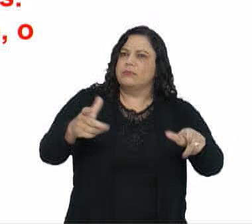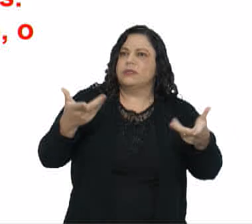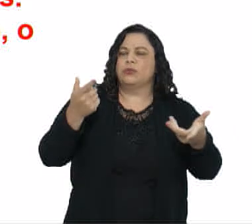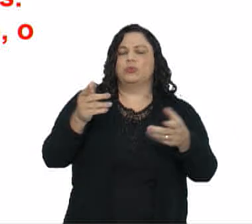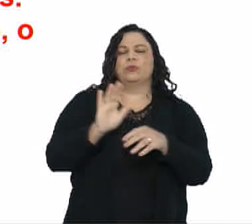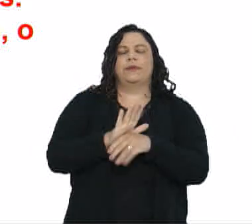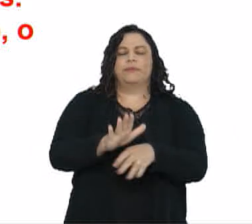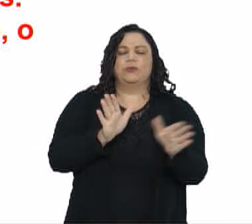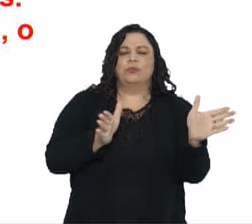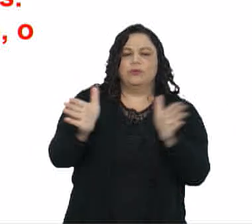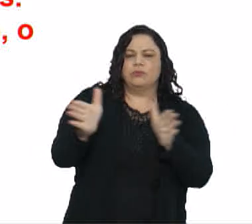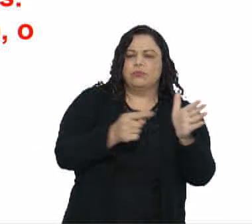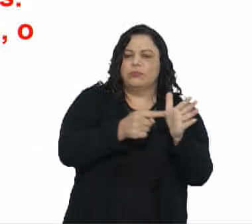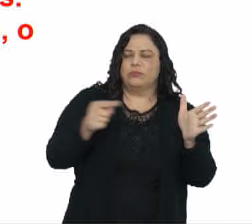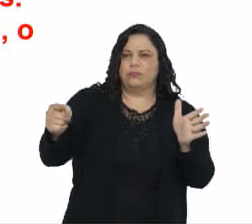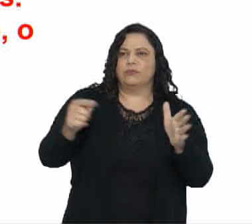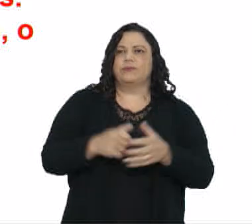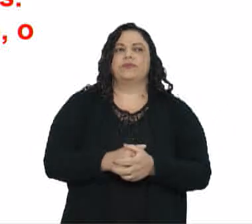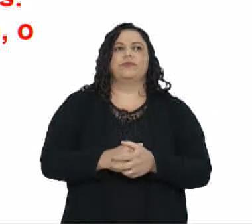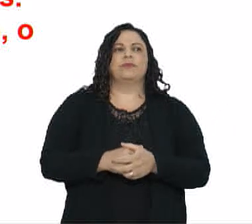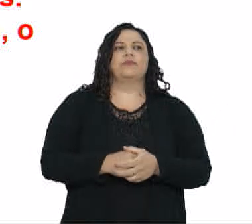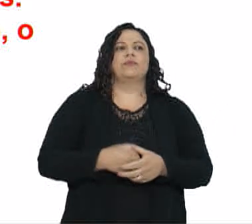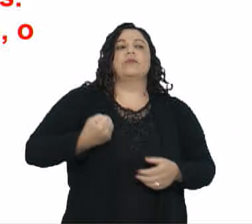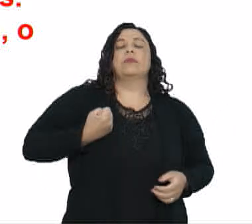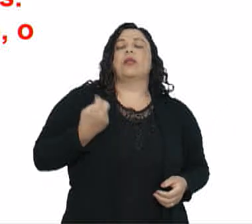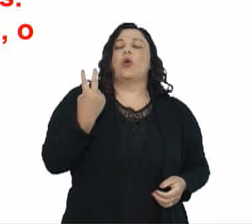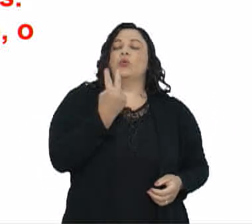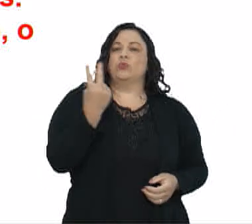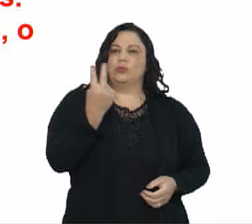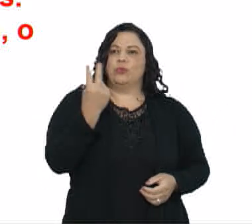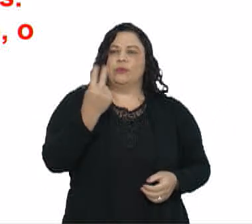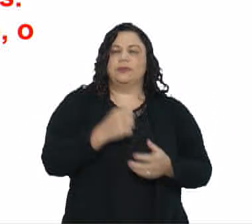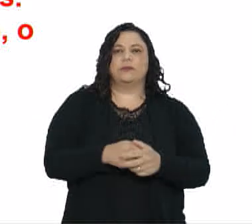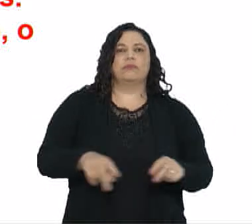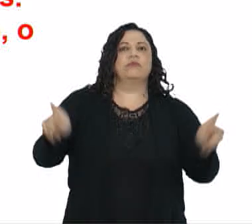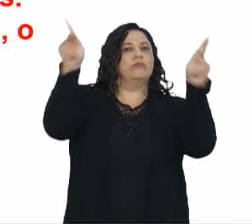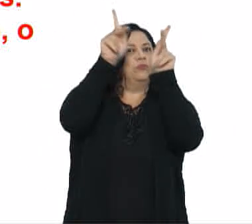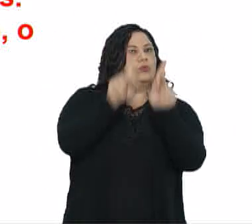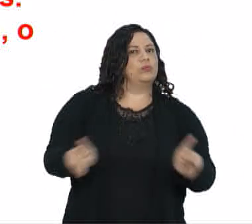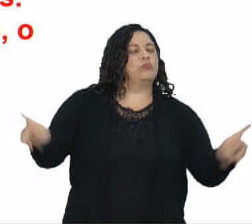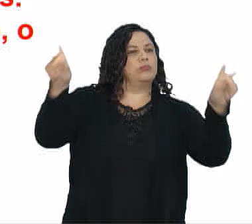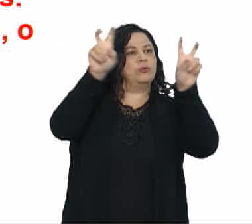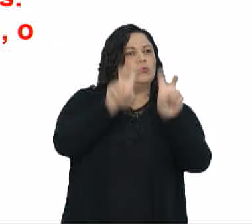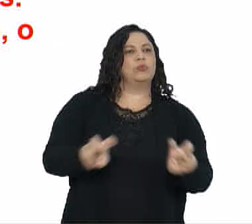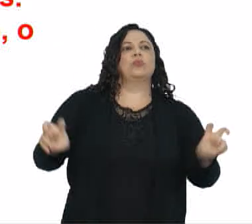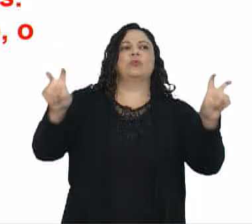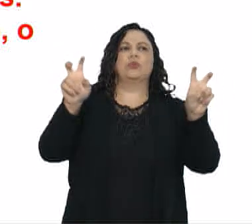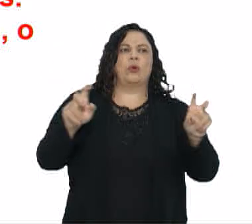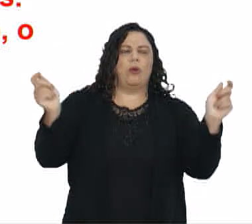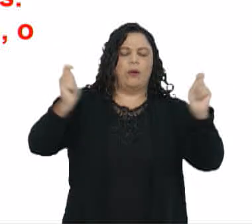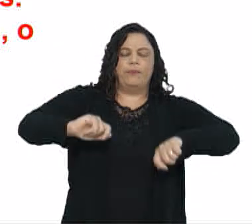comerciais reabrem hoje no Distrito Federal. Isto é,